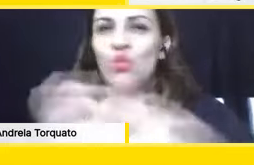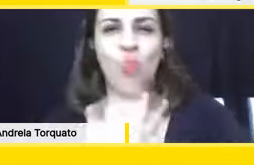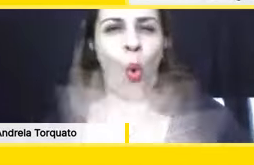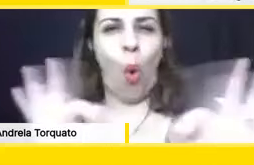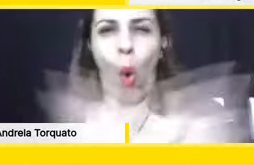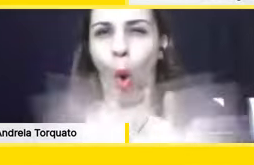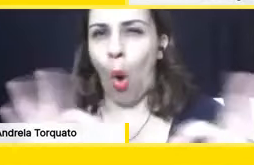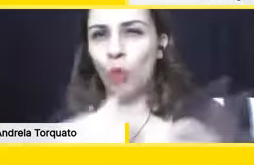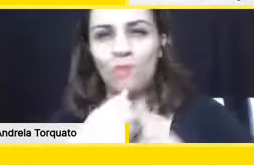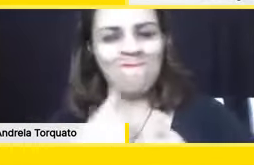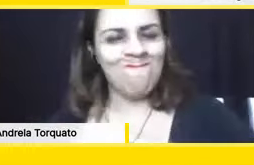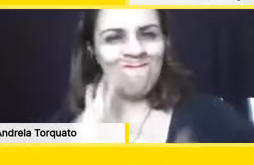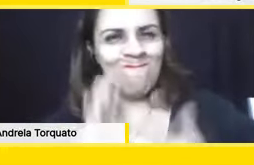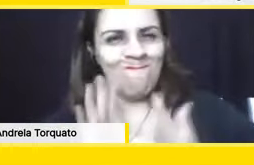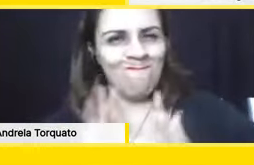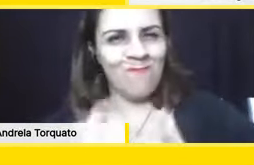assim,